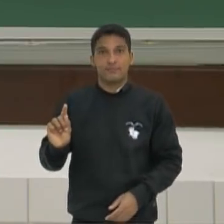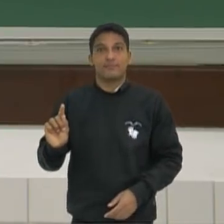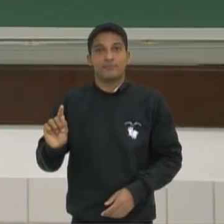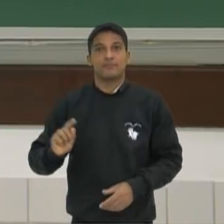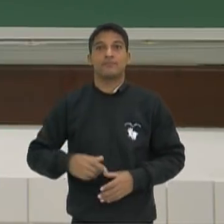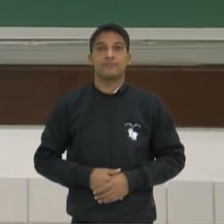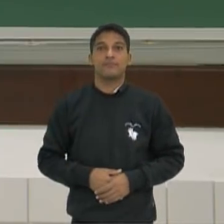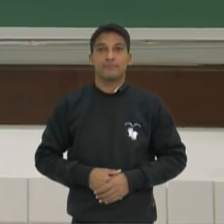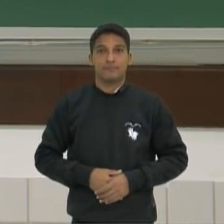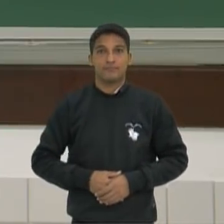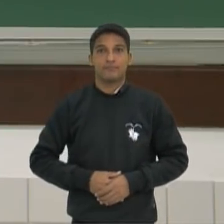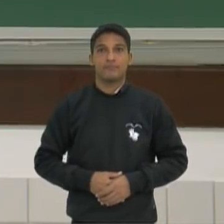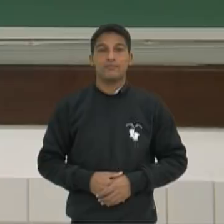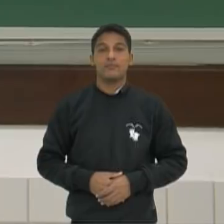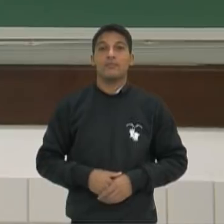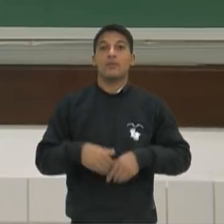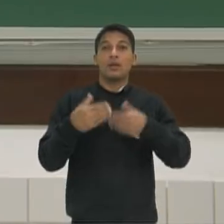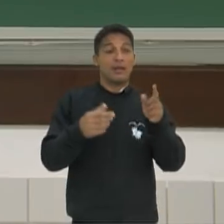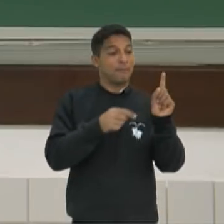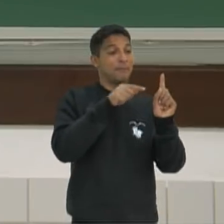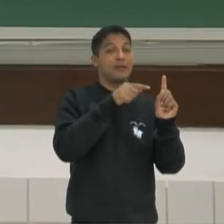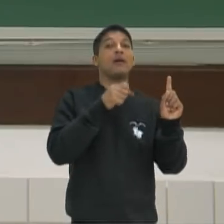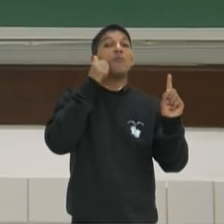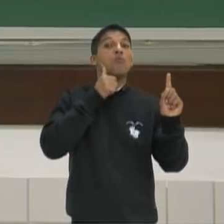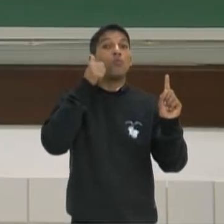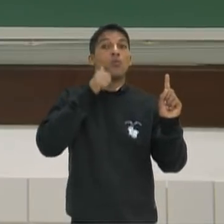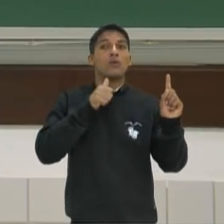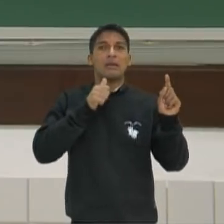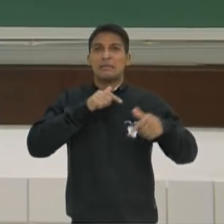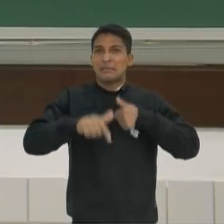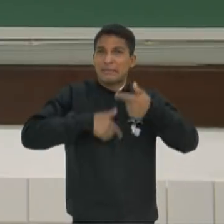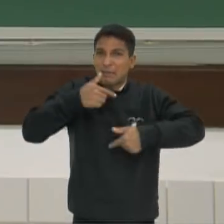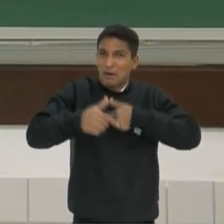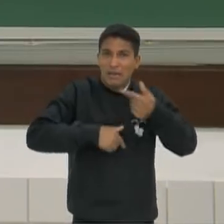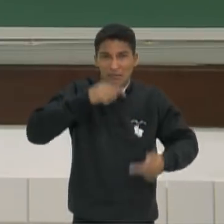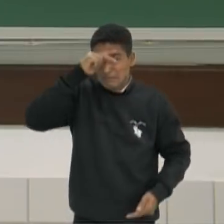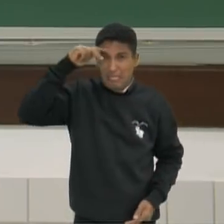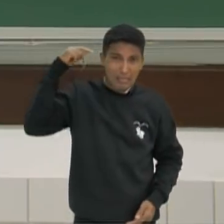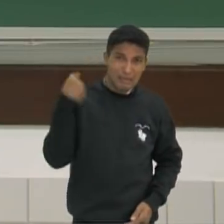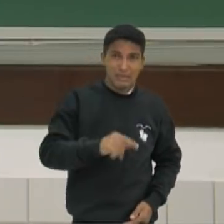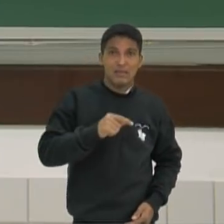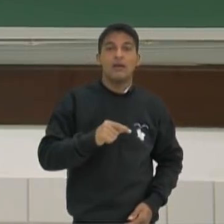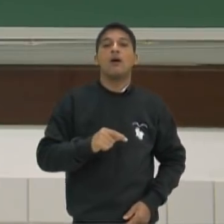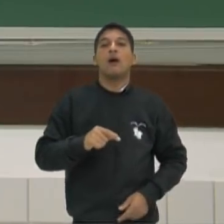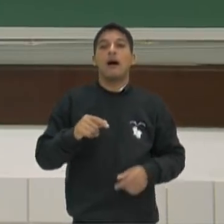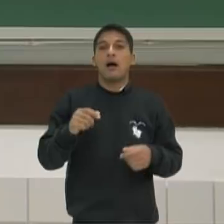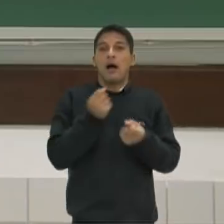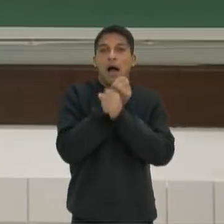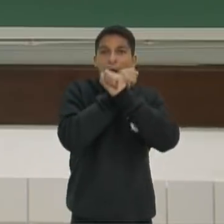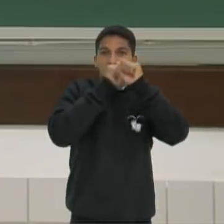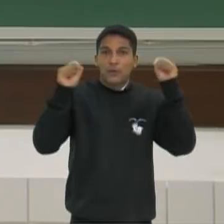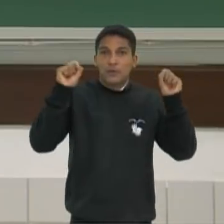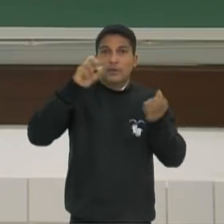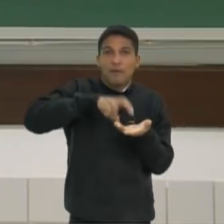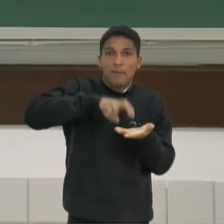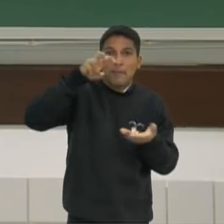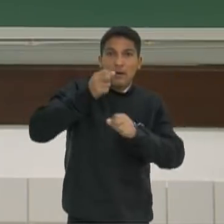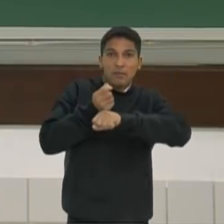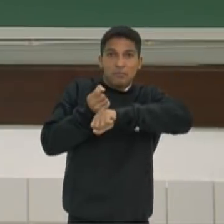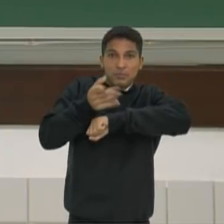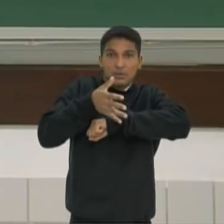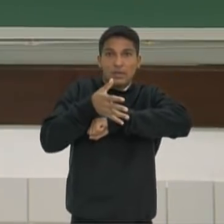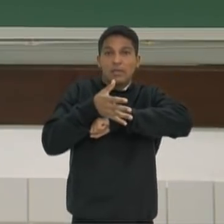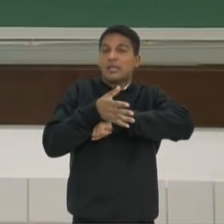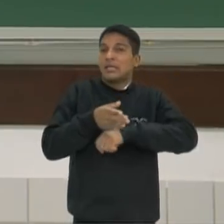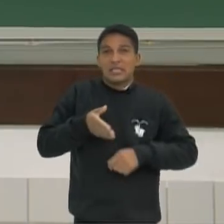ela trabalhava constantemente, acordava pela madrugada, ia para o campo trabalhar, exercia as